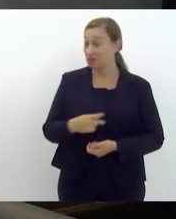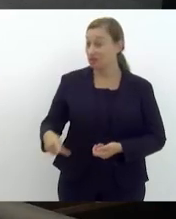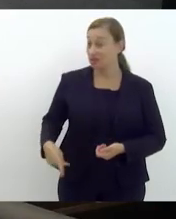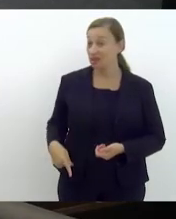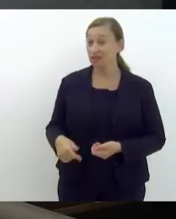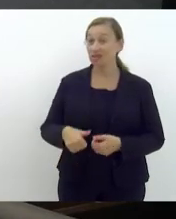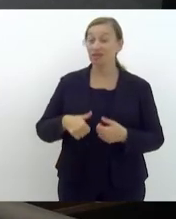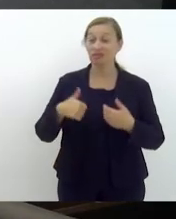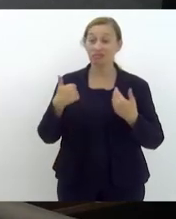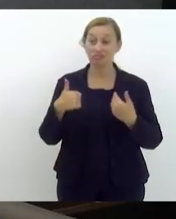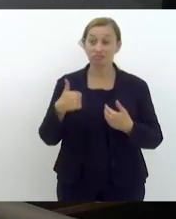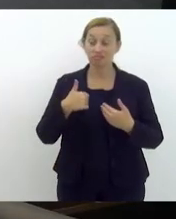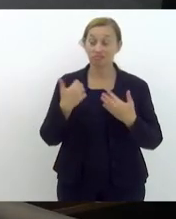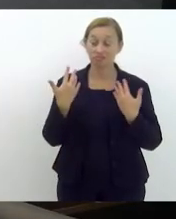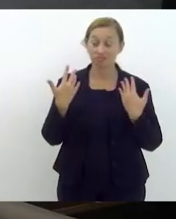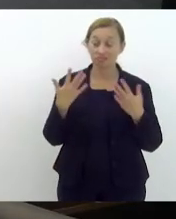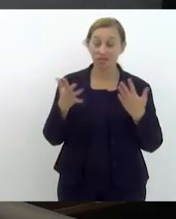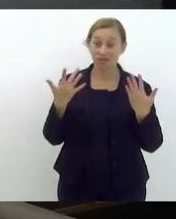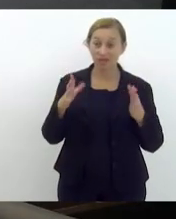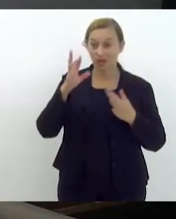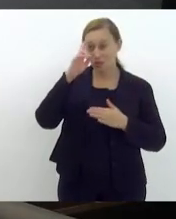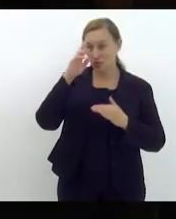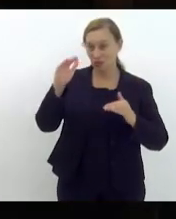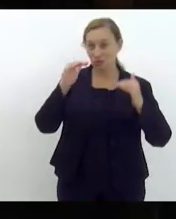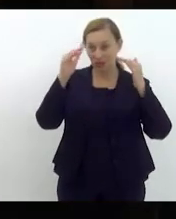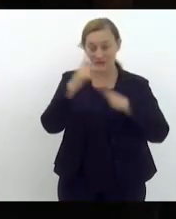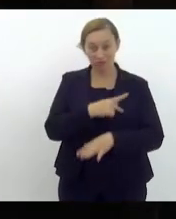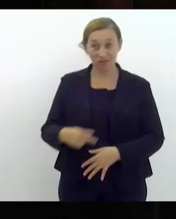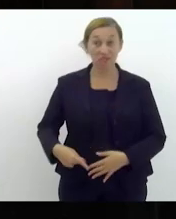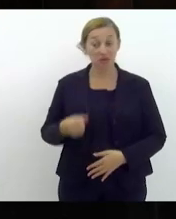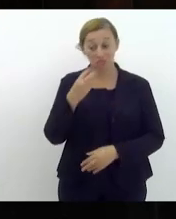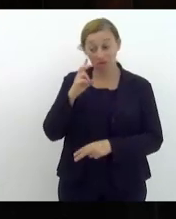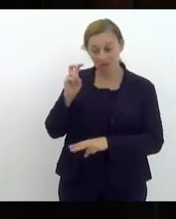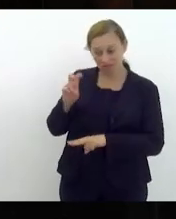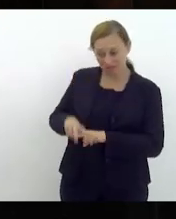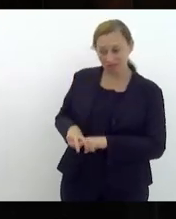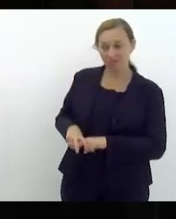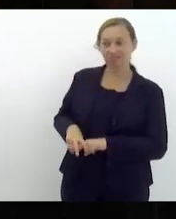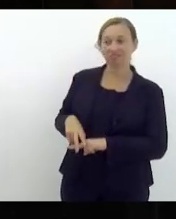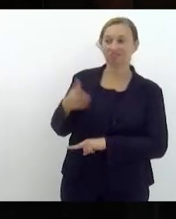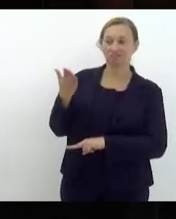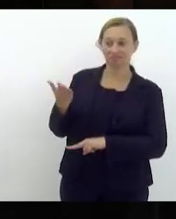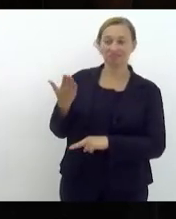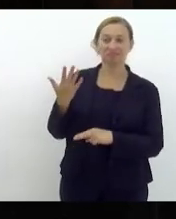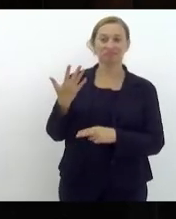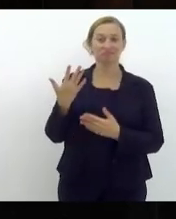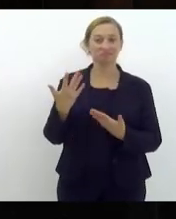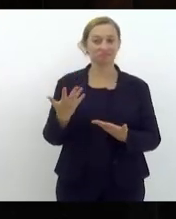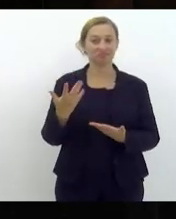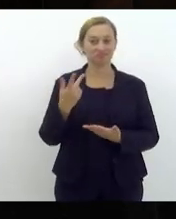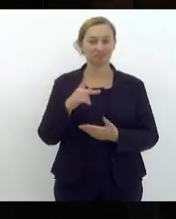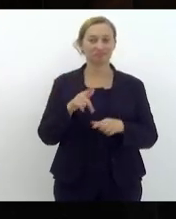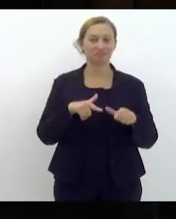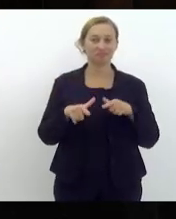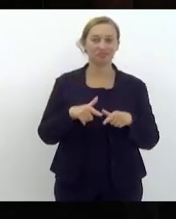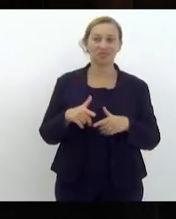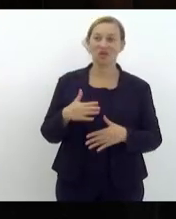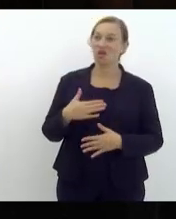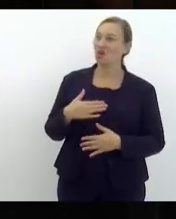lugar uma excelencia fica muito bem nessa cadeira cumprimentar o mandato